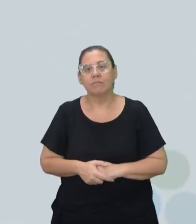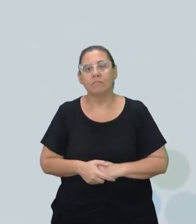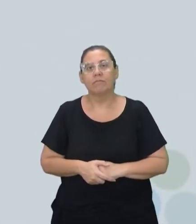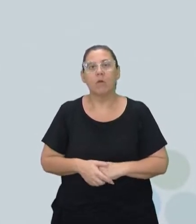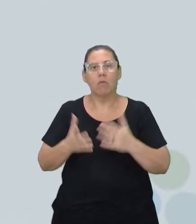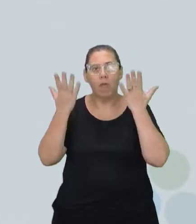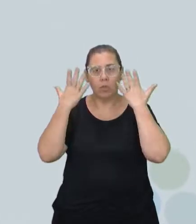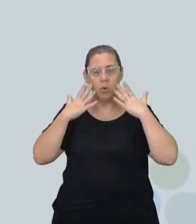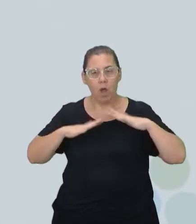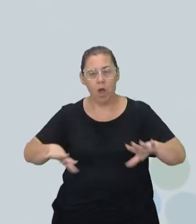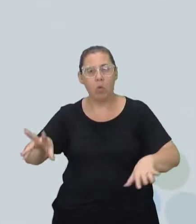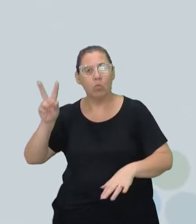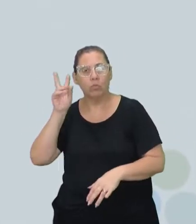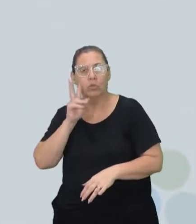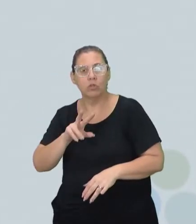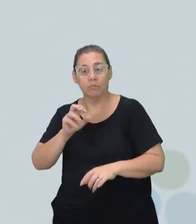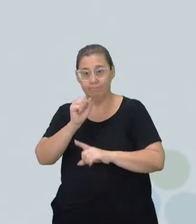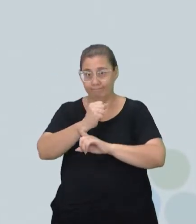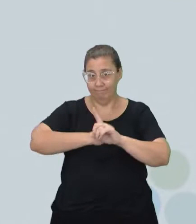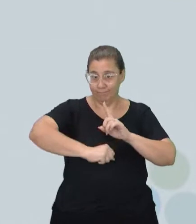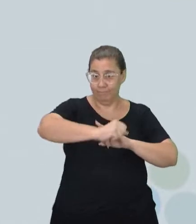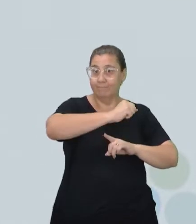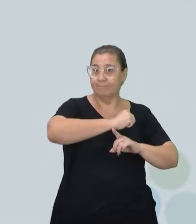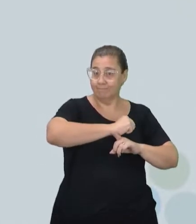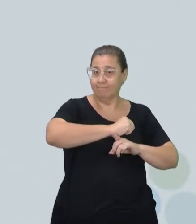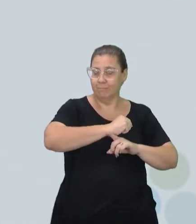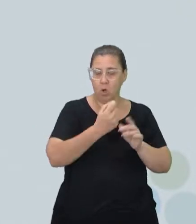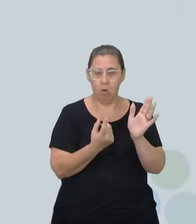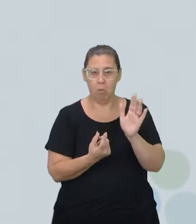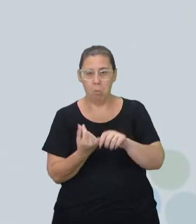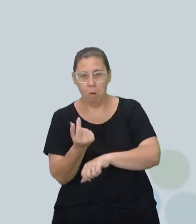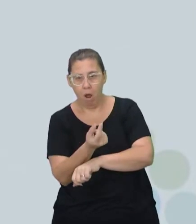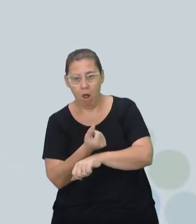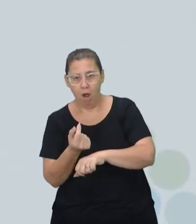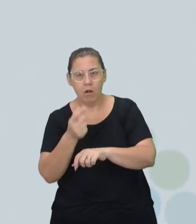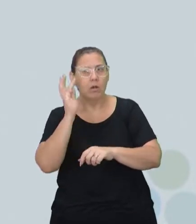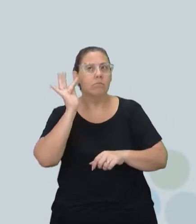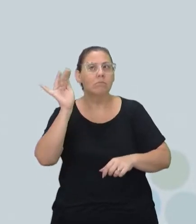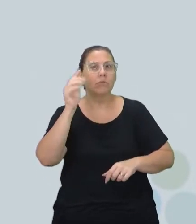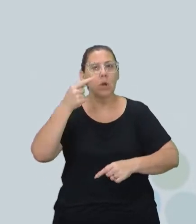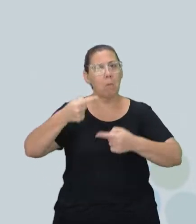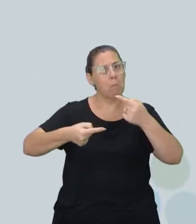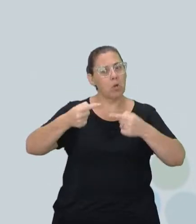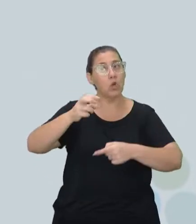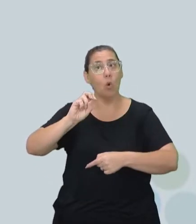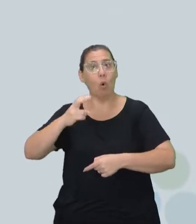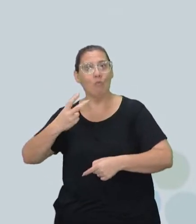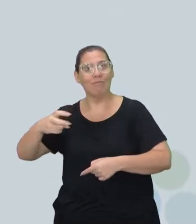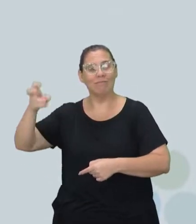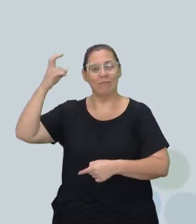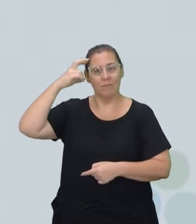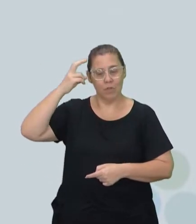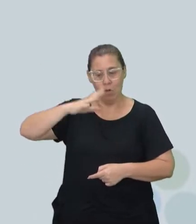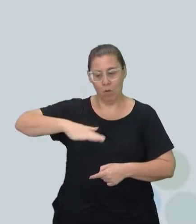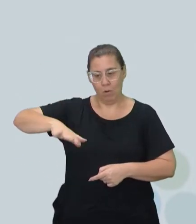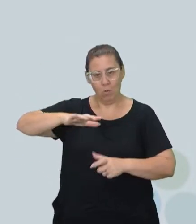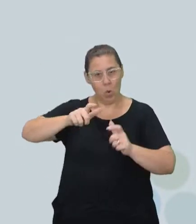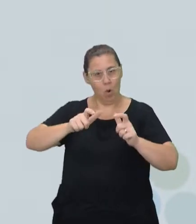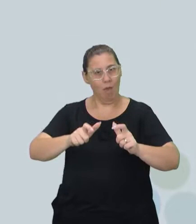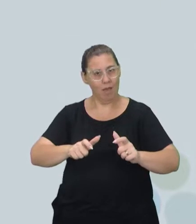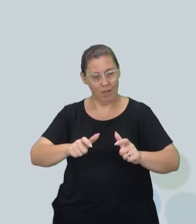natureza histórica, social, econômica, filosófica, política ou cultural, em âmbito